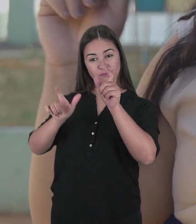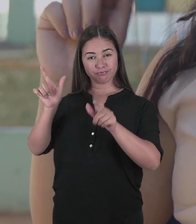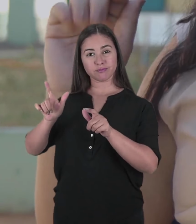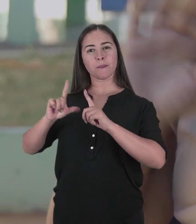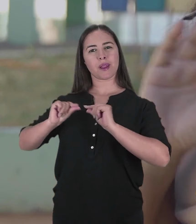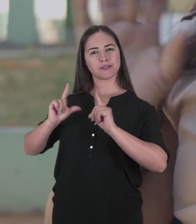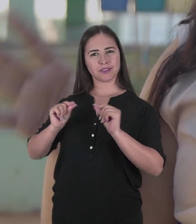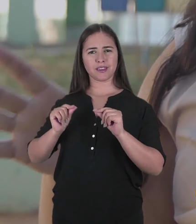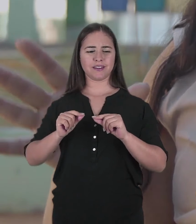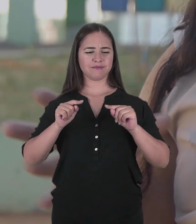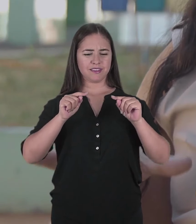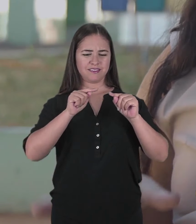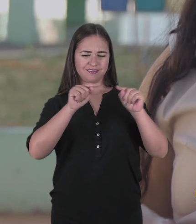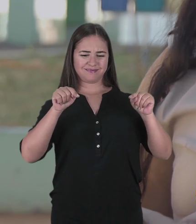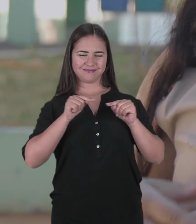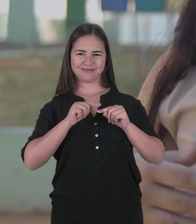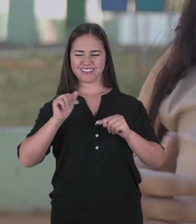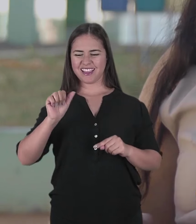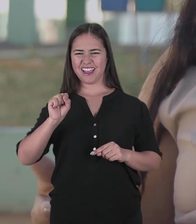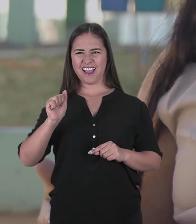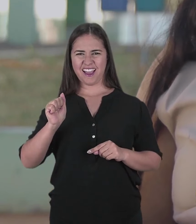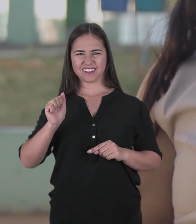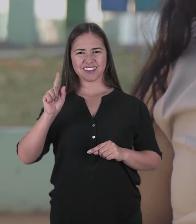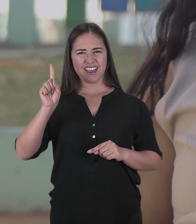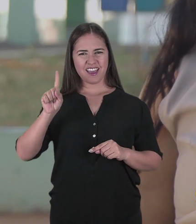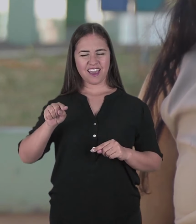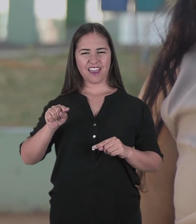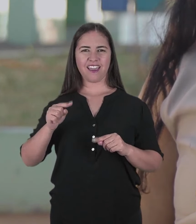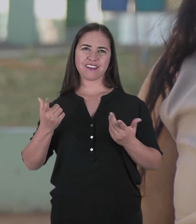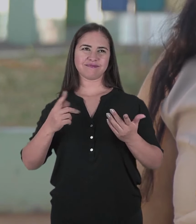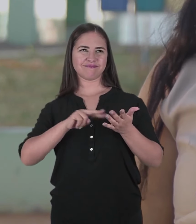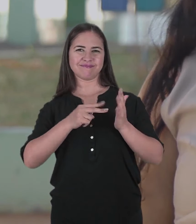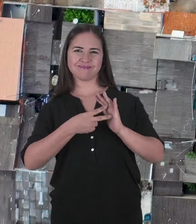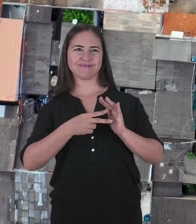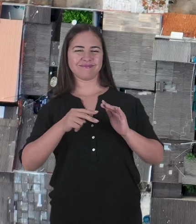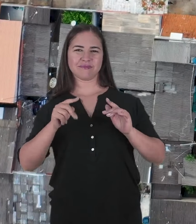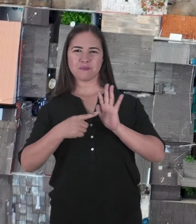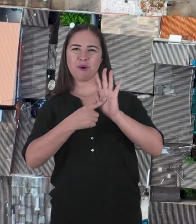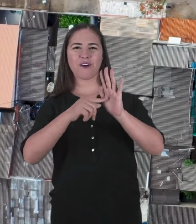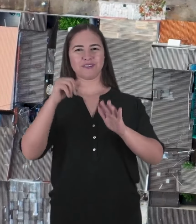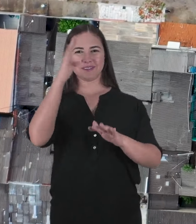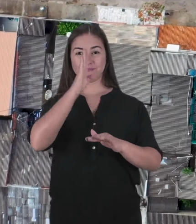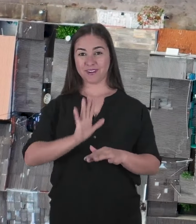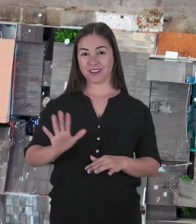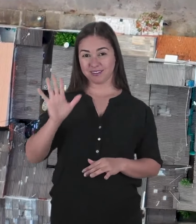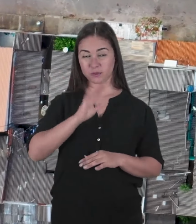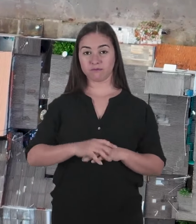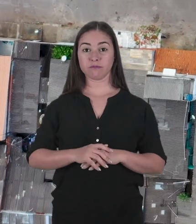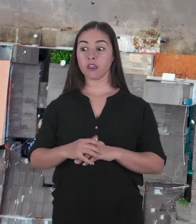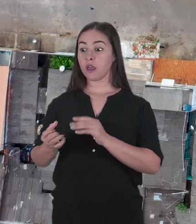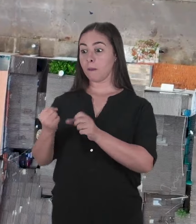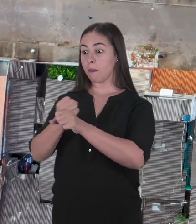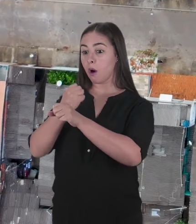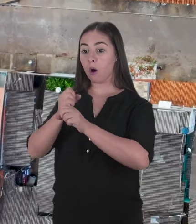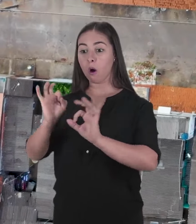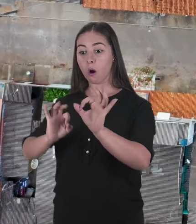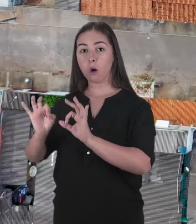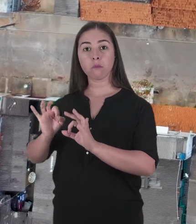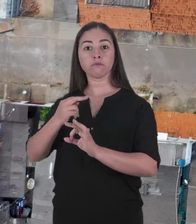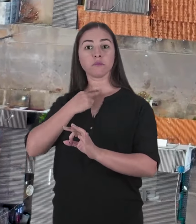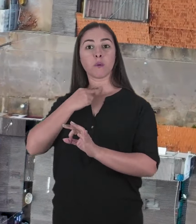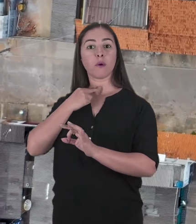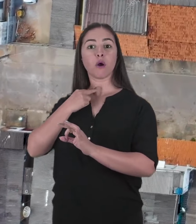aquele quadradinho das asas que geralmente é o símbolo em todo o Brasil. Construíram, mas não puderam morar.